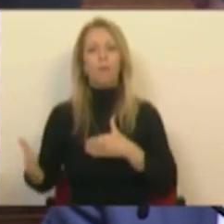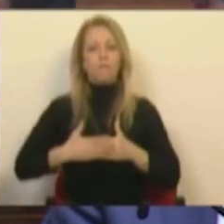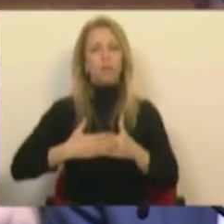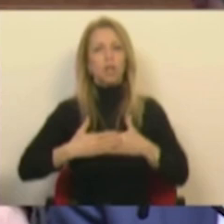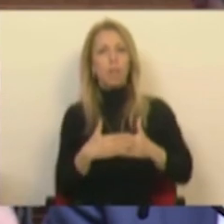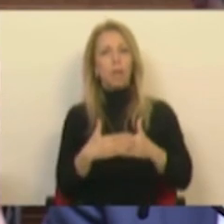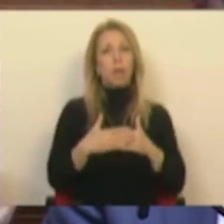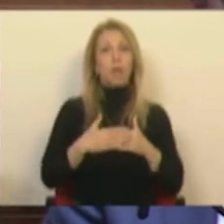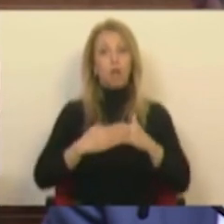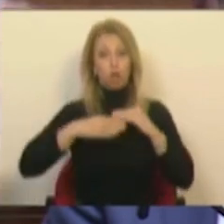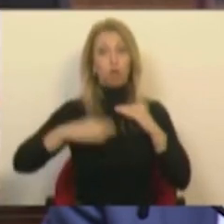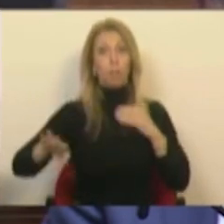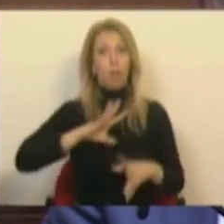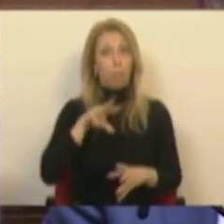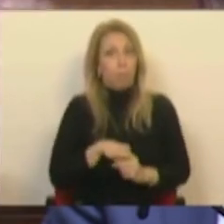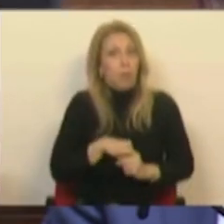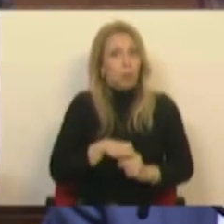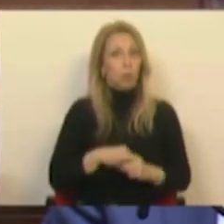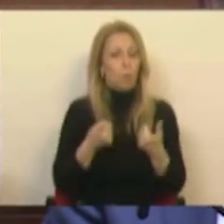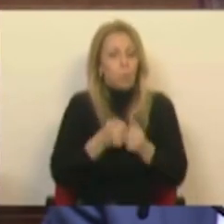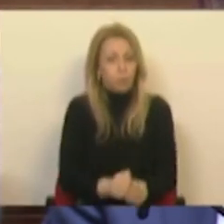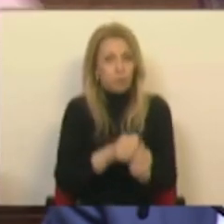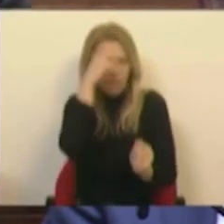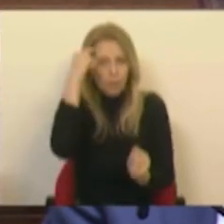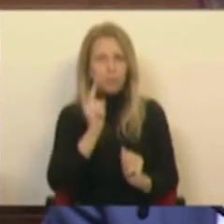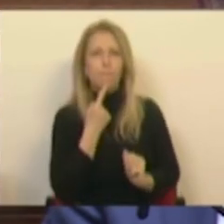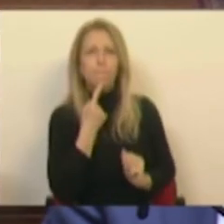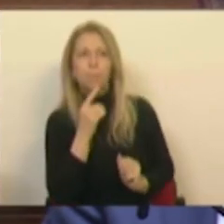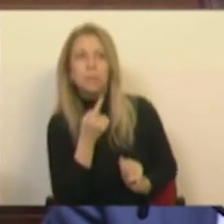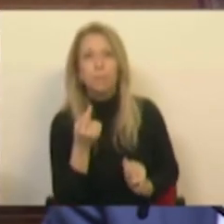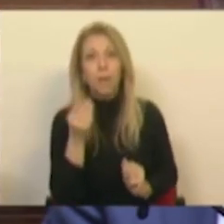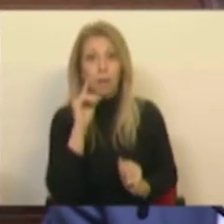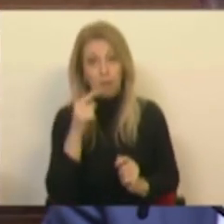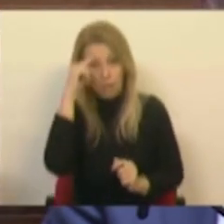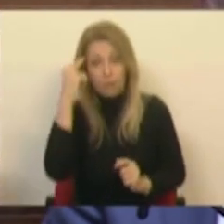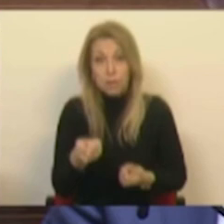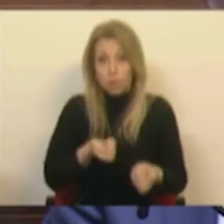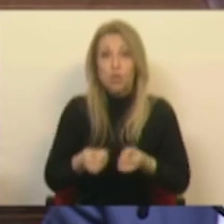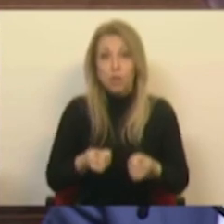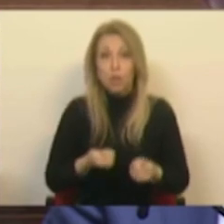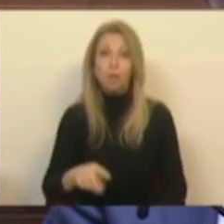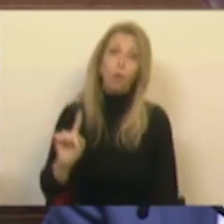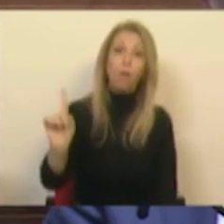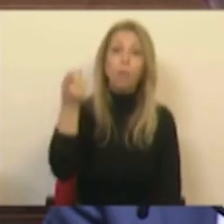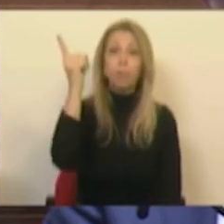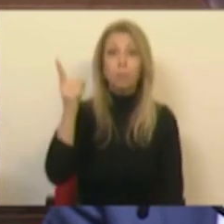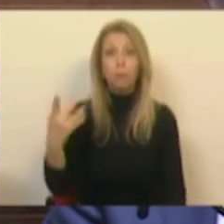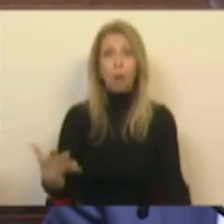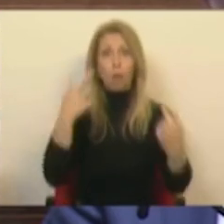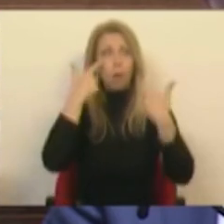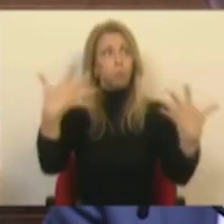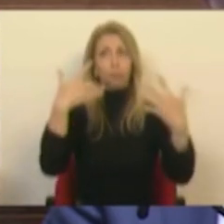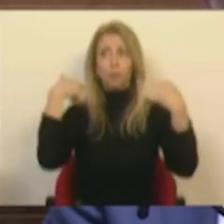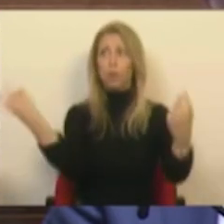é mais interna e por isso mesmo mais oculta, mais difícil de entender e mais difícil de gerir, do que aquilo que está à vista de todos